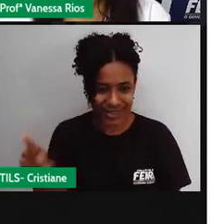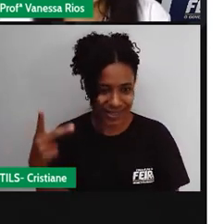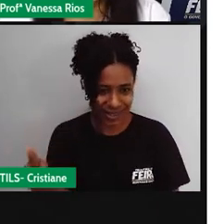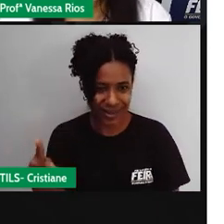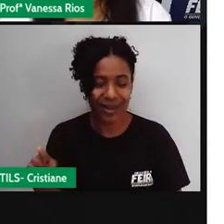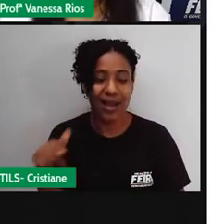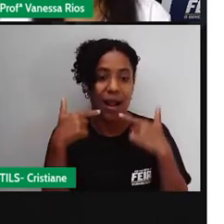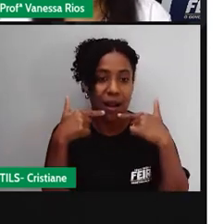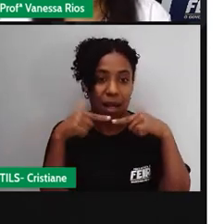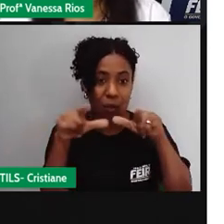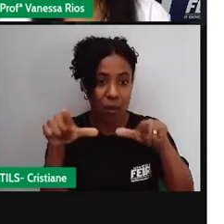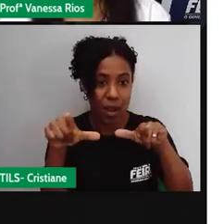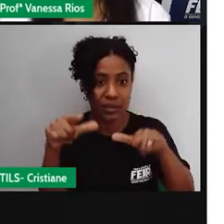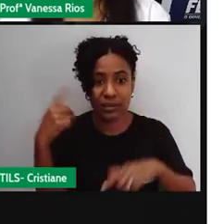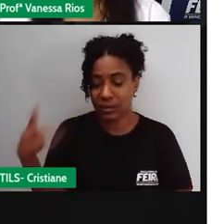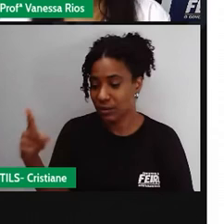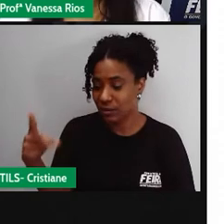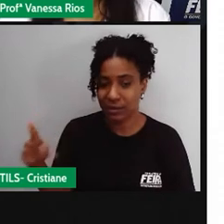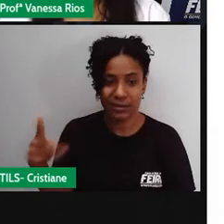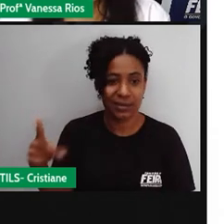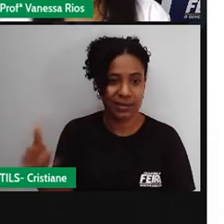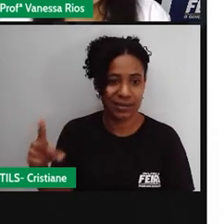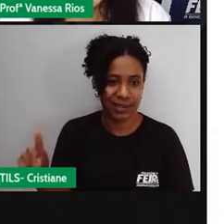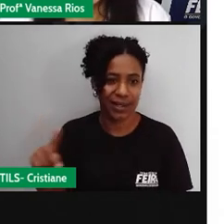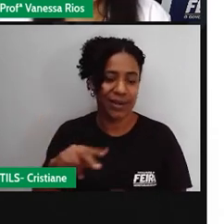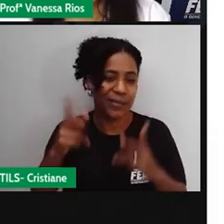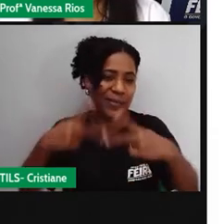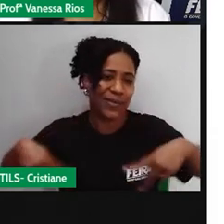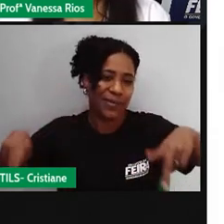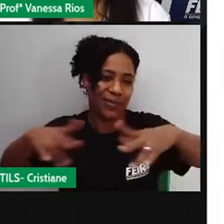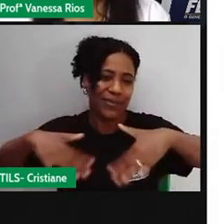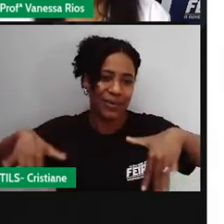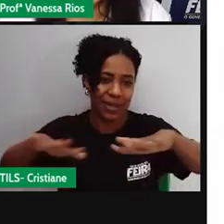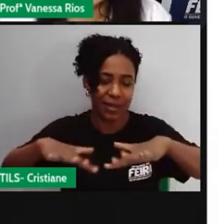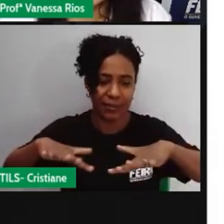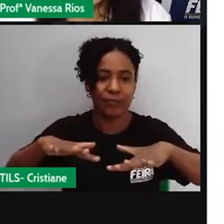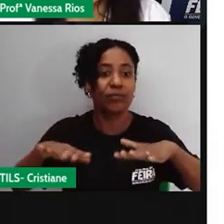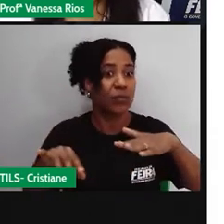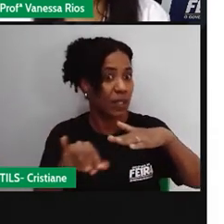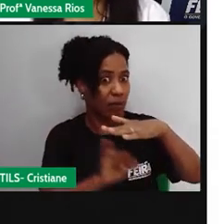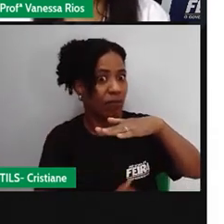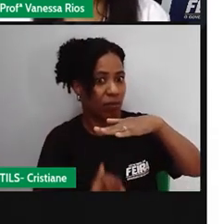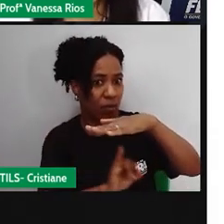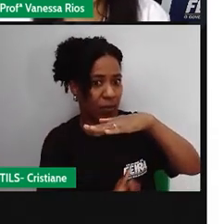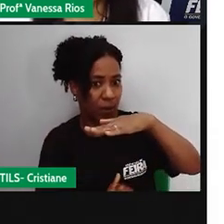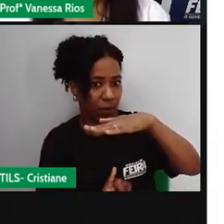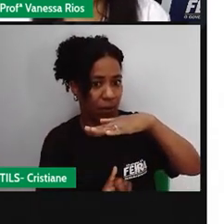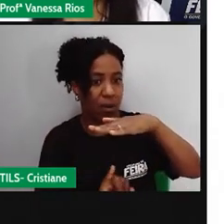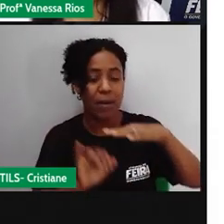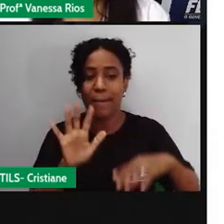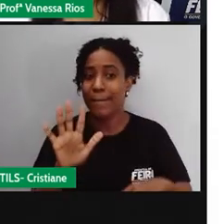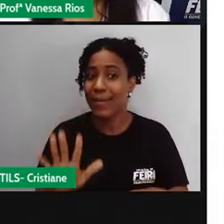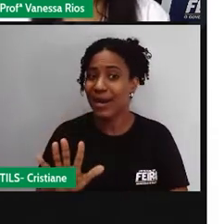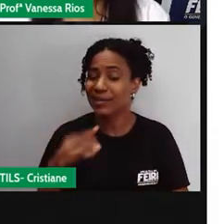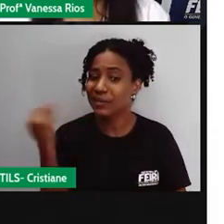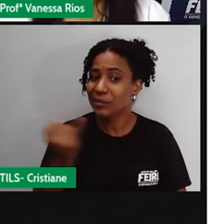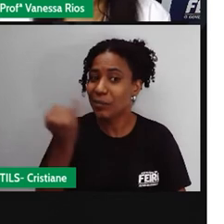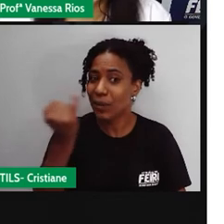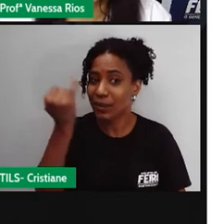para a construção desse texto, que é a linguagem popular. Mas é importante observar que